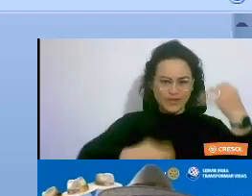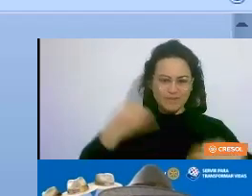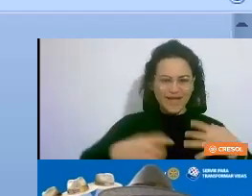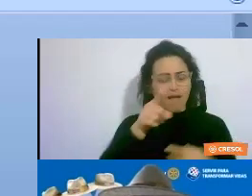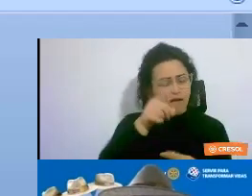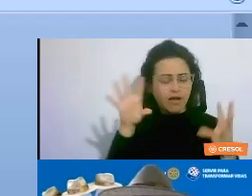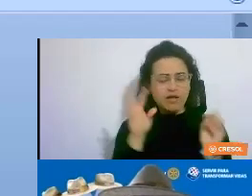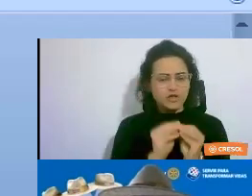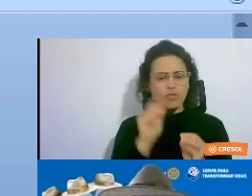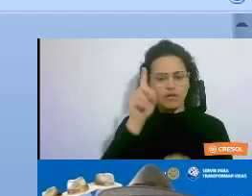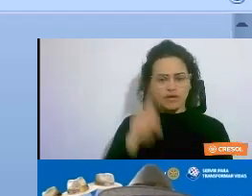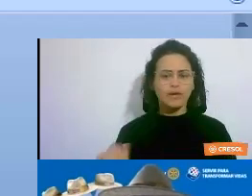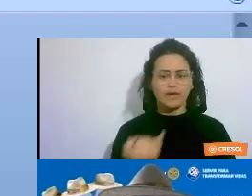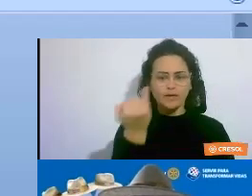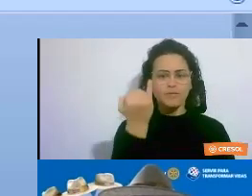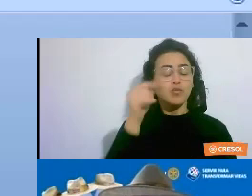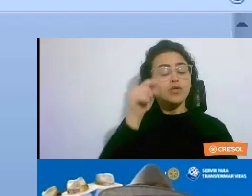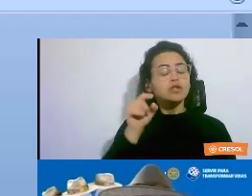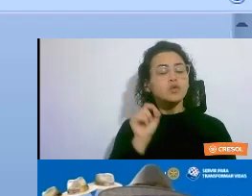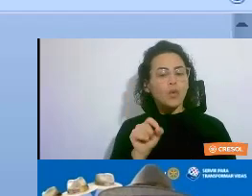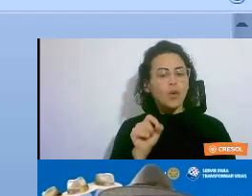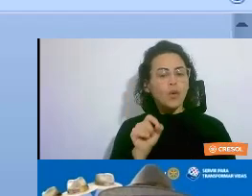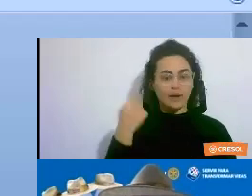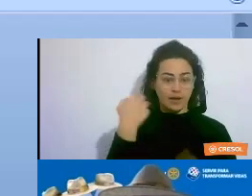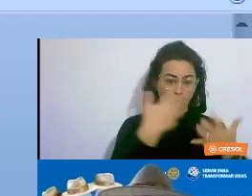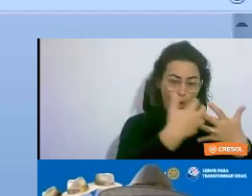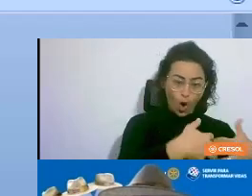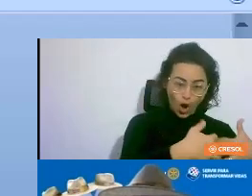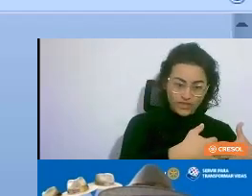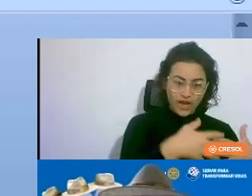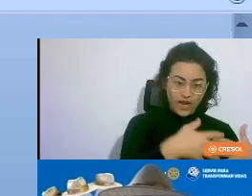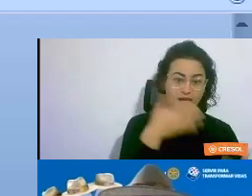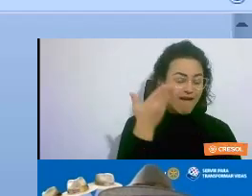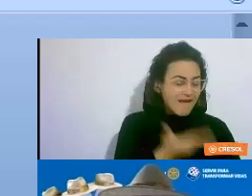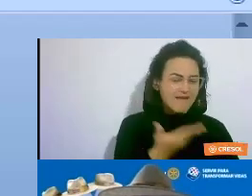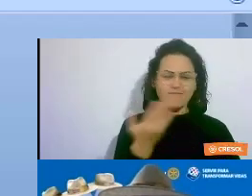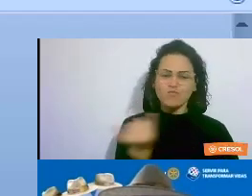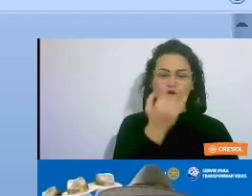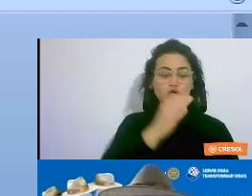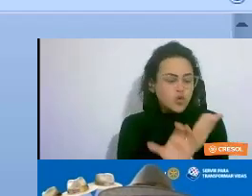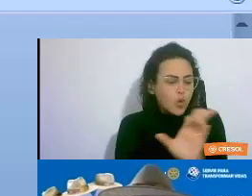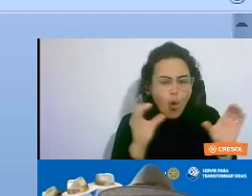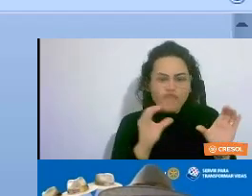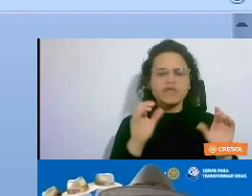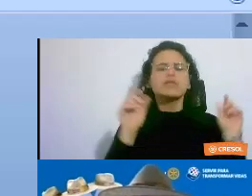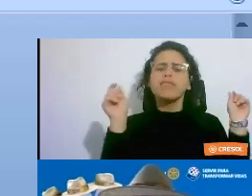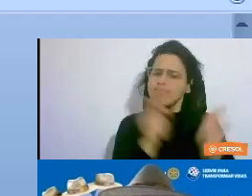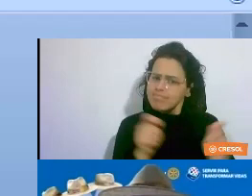importante. A credibilidade, né? Uma entidade confiável.